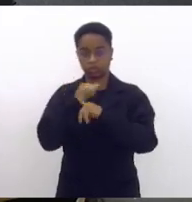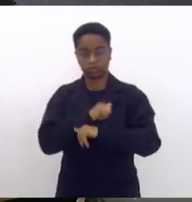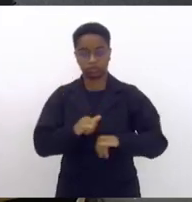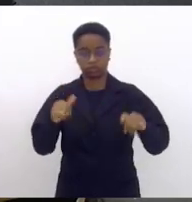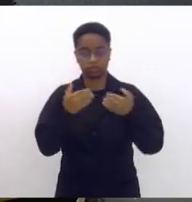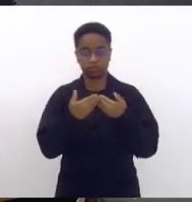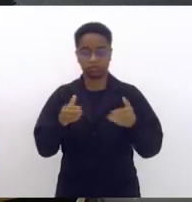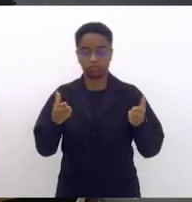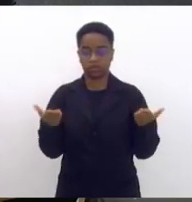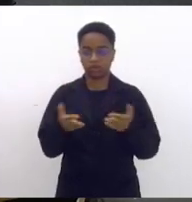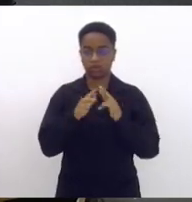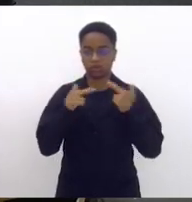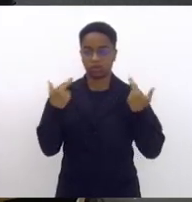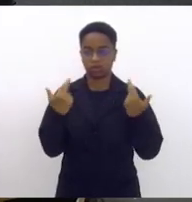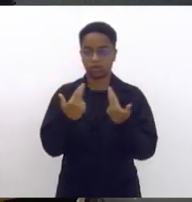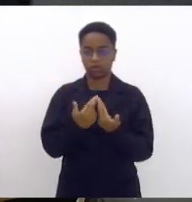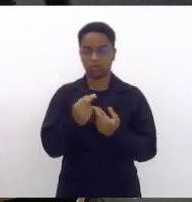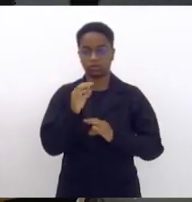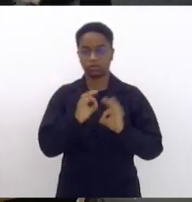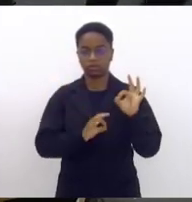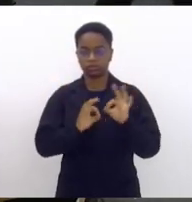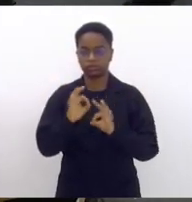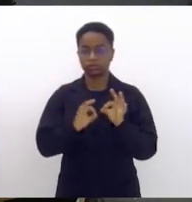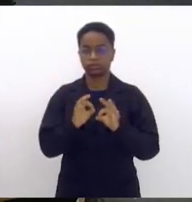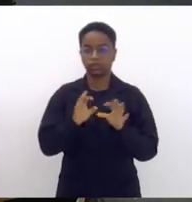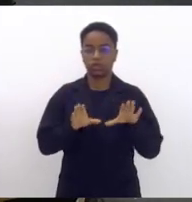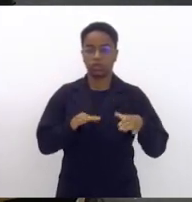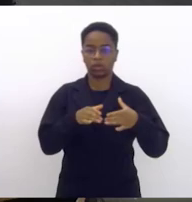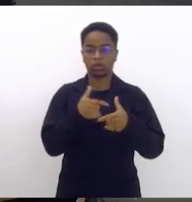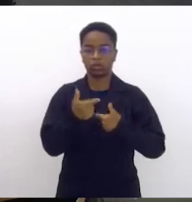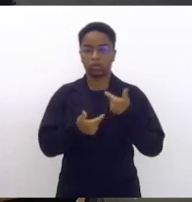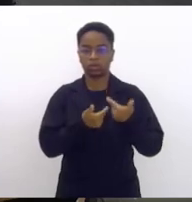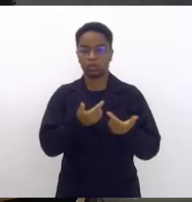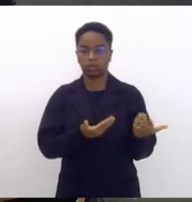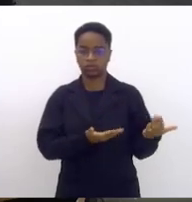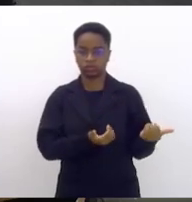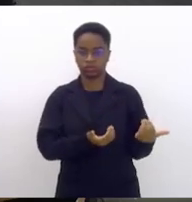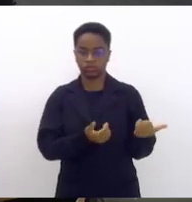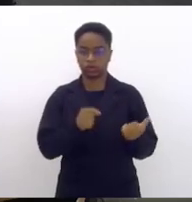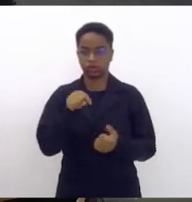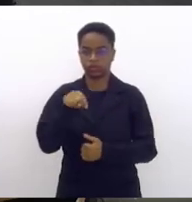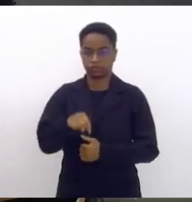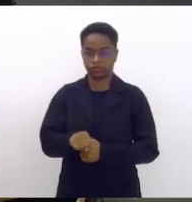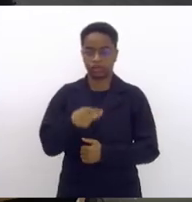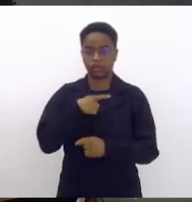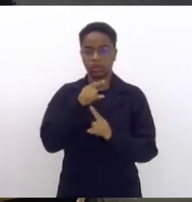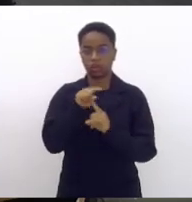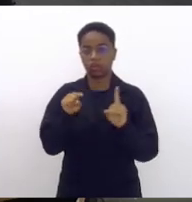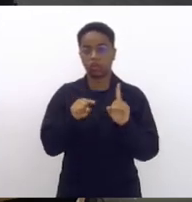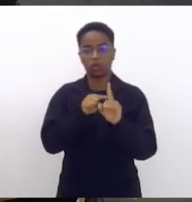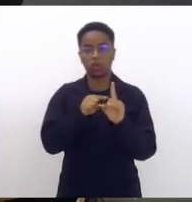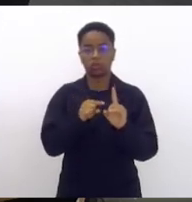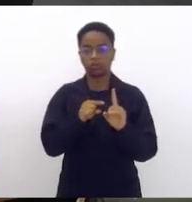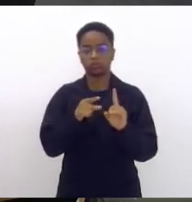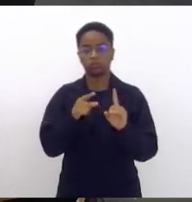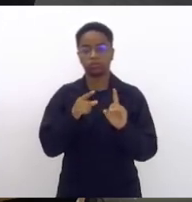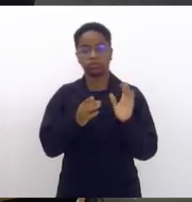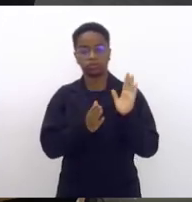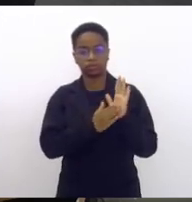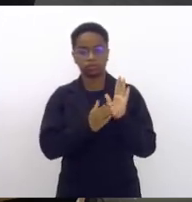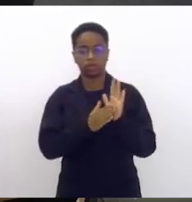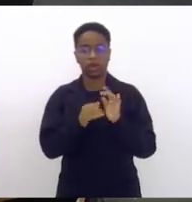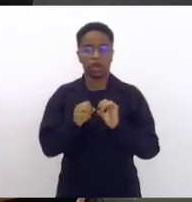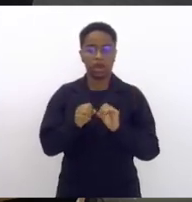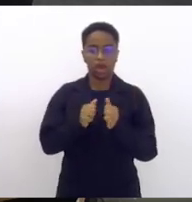aberta esta sessão de instalação da frente parlamentar da juventude que tem como objetivo propor acompanhar e